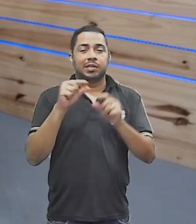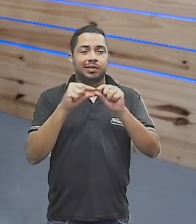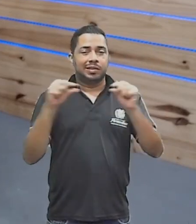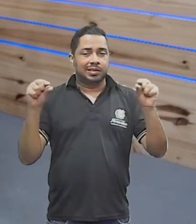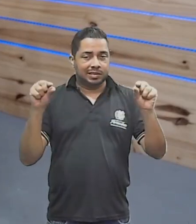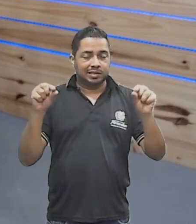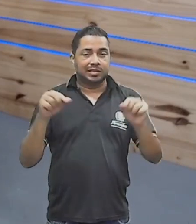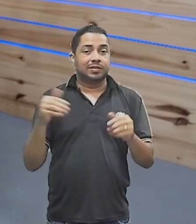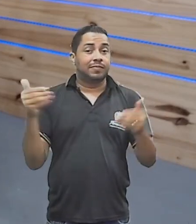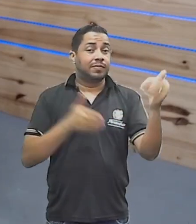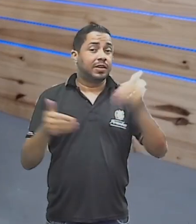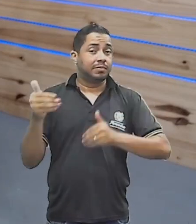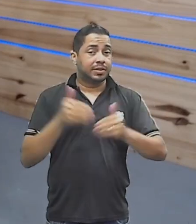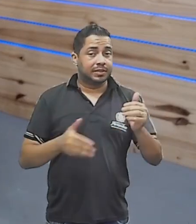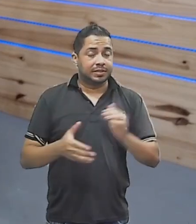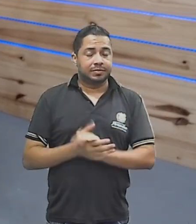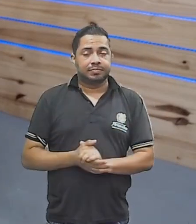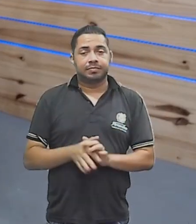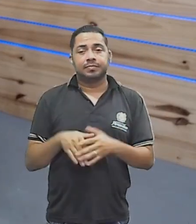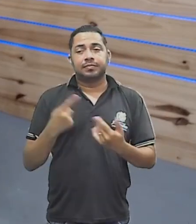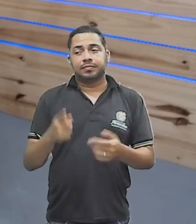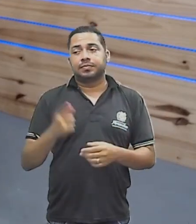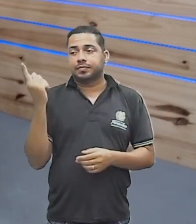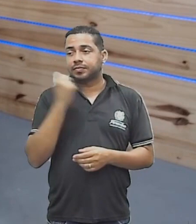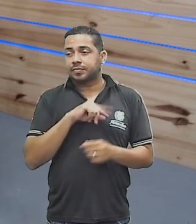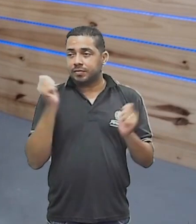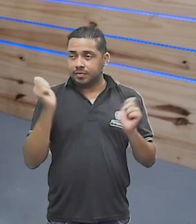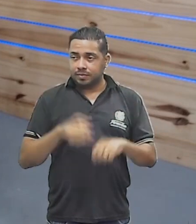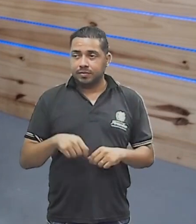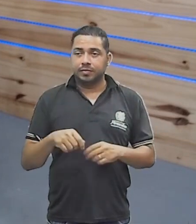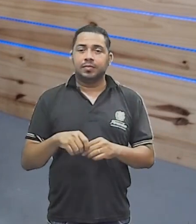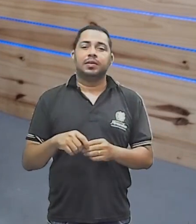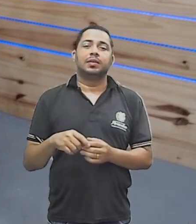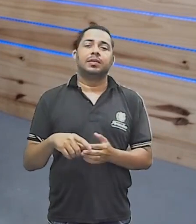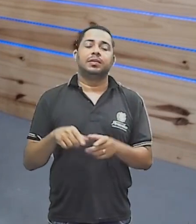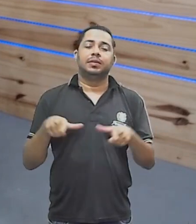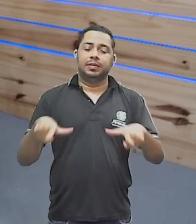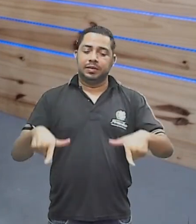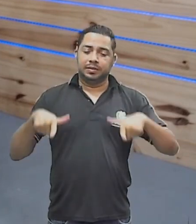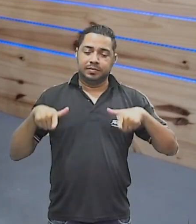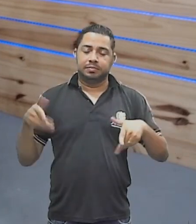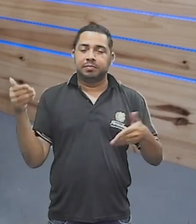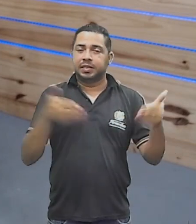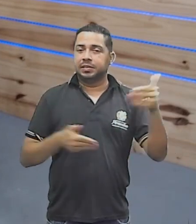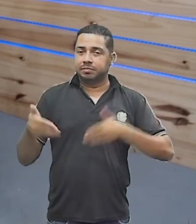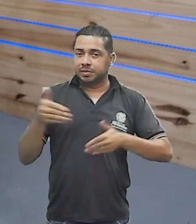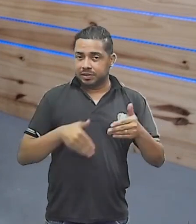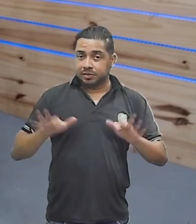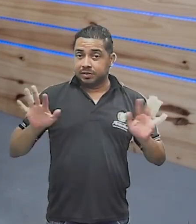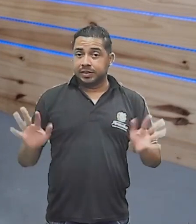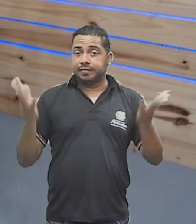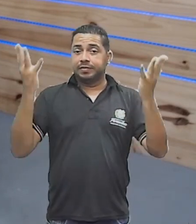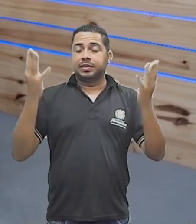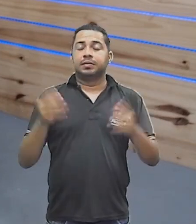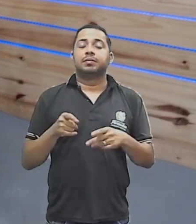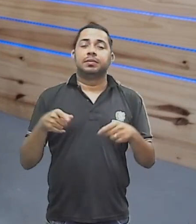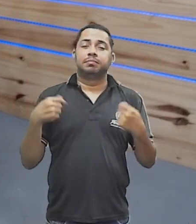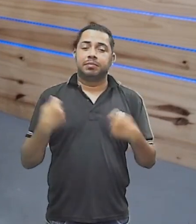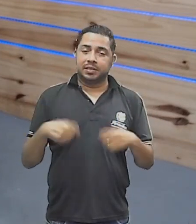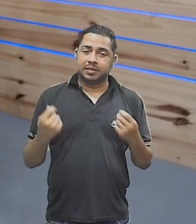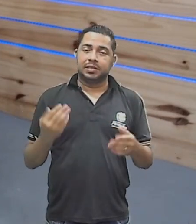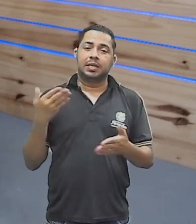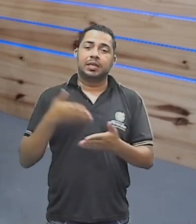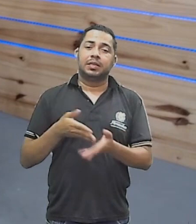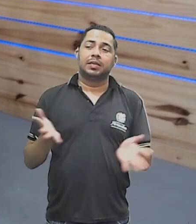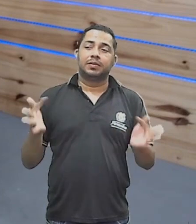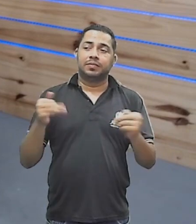de frequência, certo? Então, para que você garanta o seu certificado de participação nesse evento, você tem que ficar até o